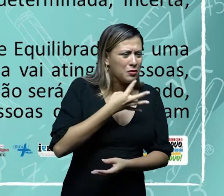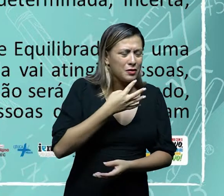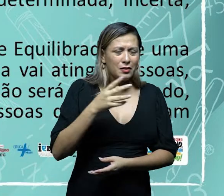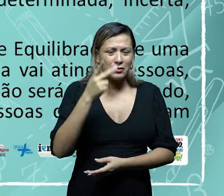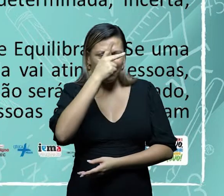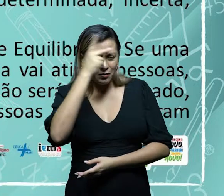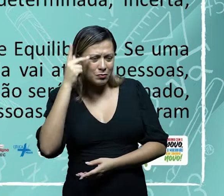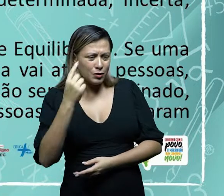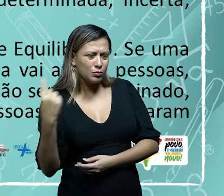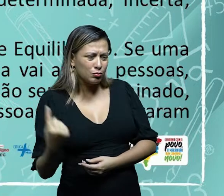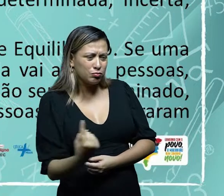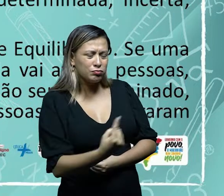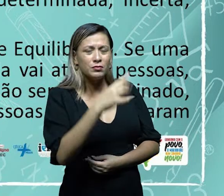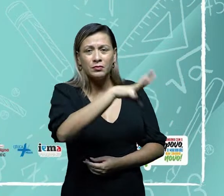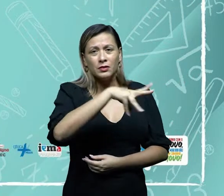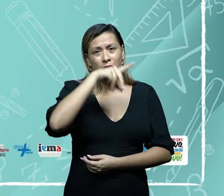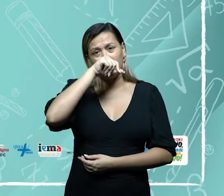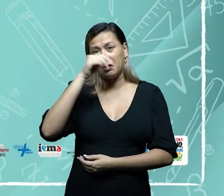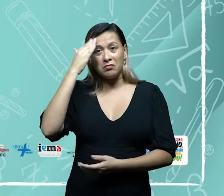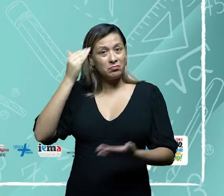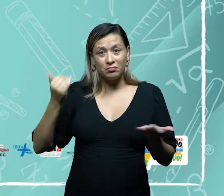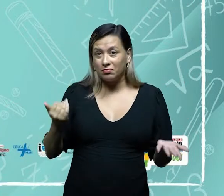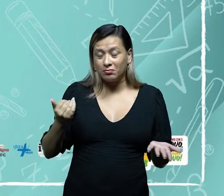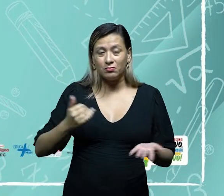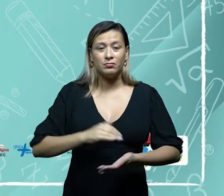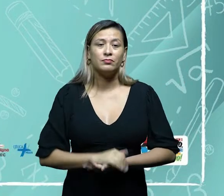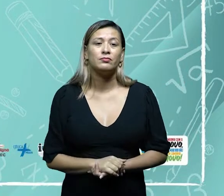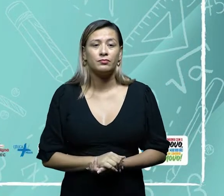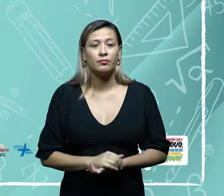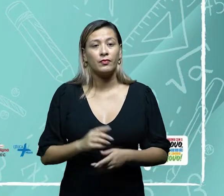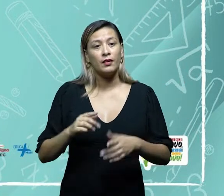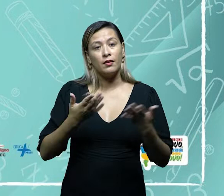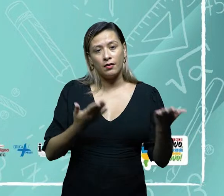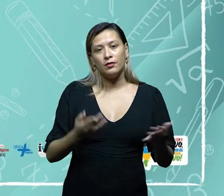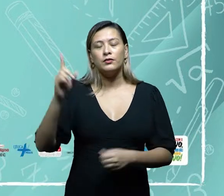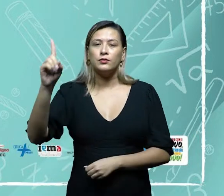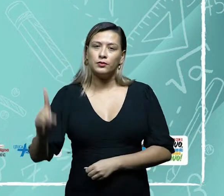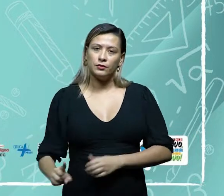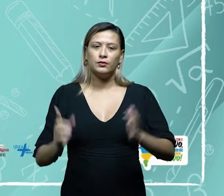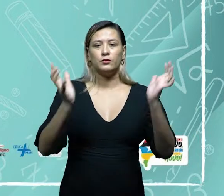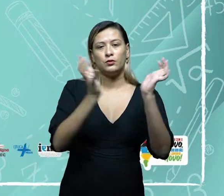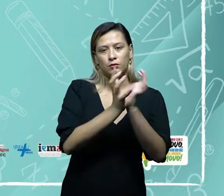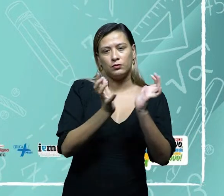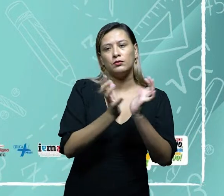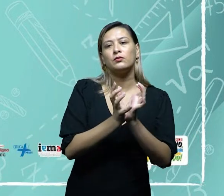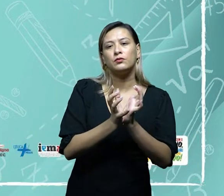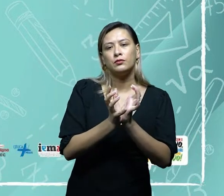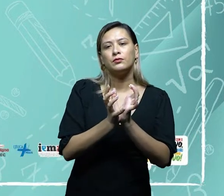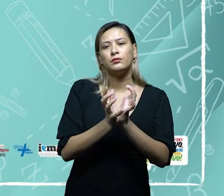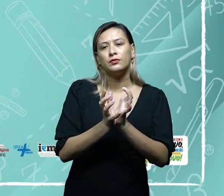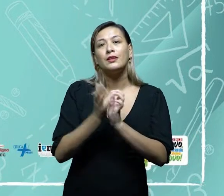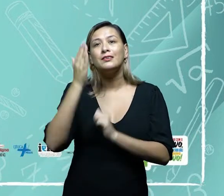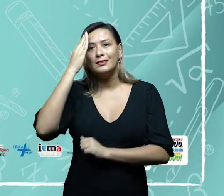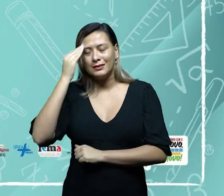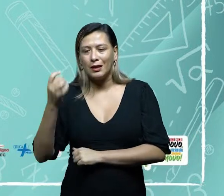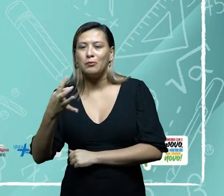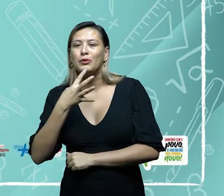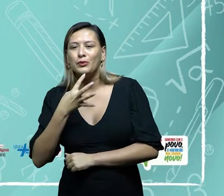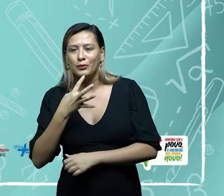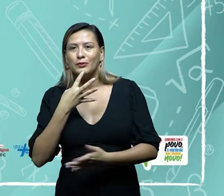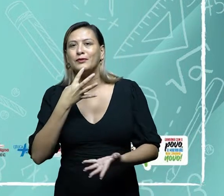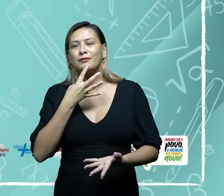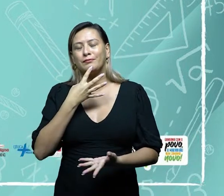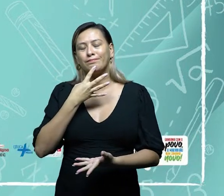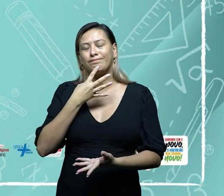respiraram aquele ar poluído. Né? Já os direitos coletivos, você consegue de fato identificar, né,